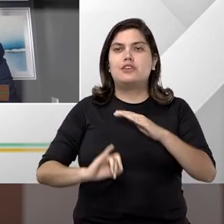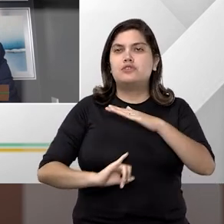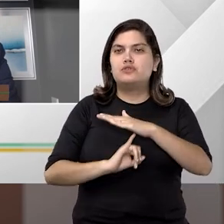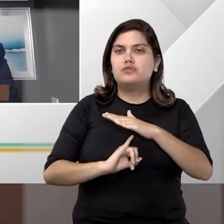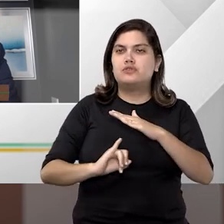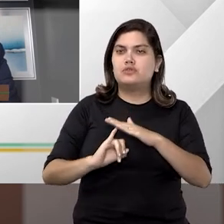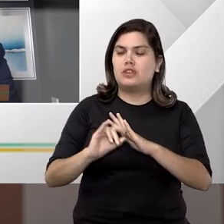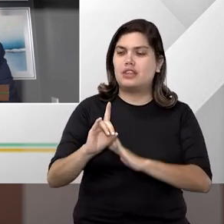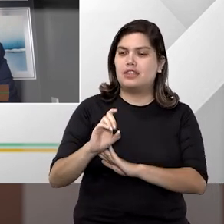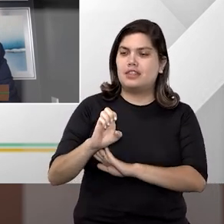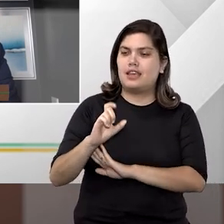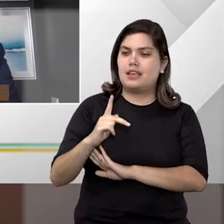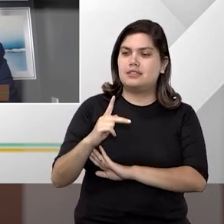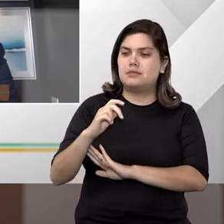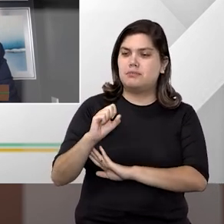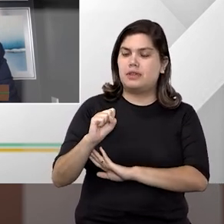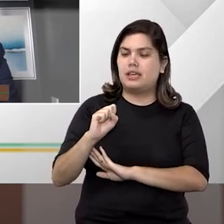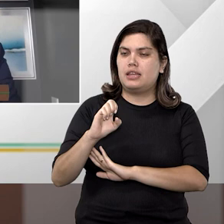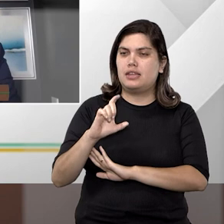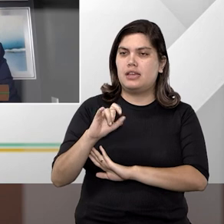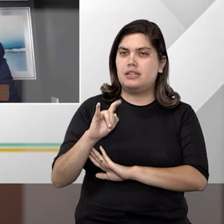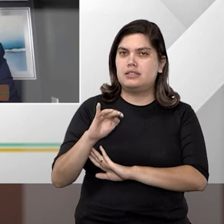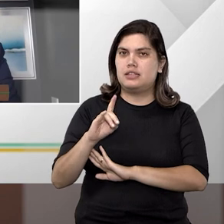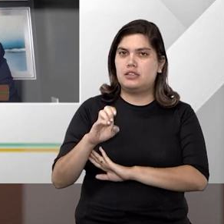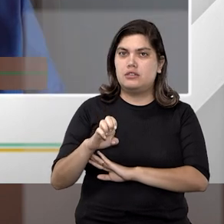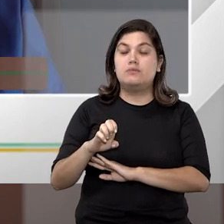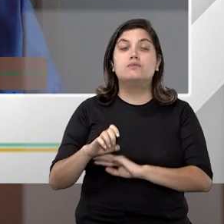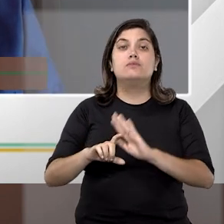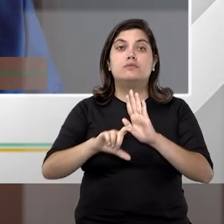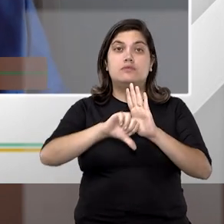elenco aí como Instituto despenalizador